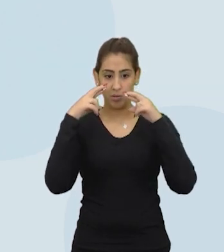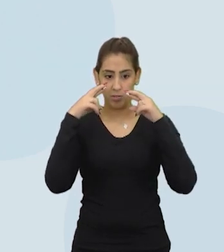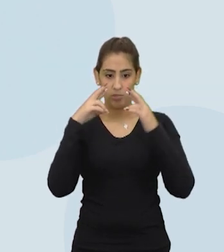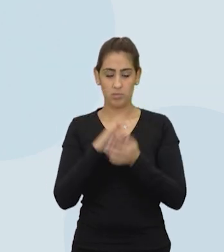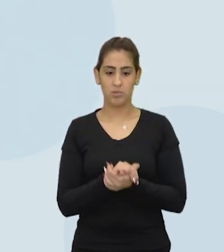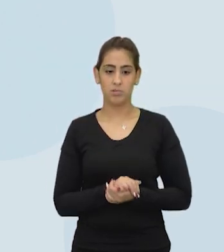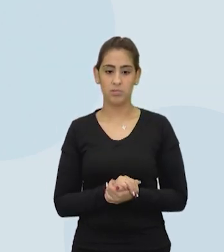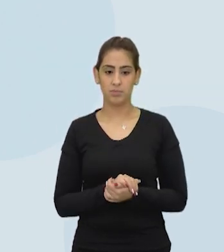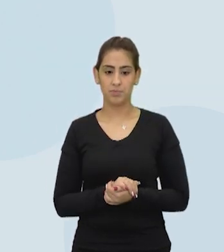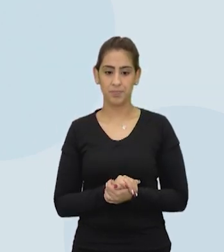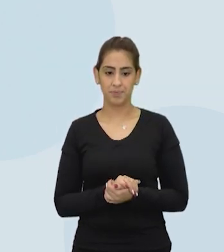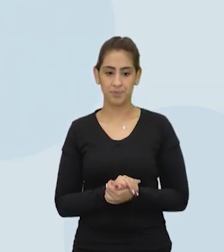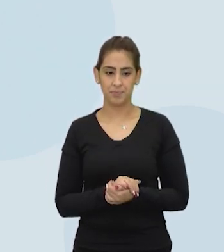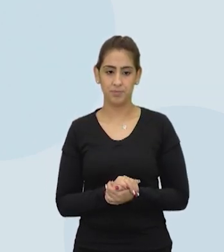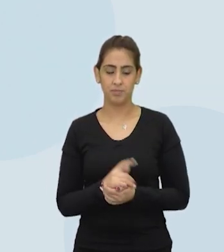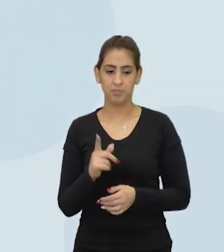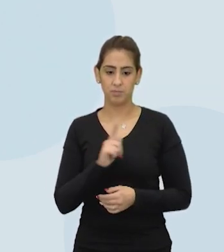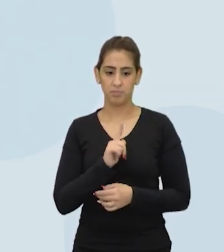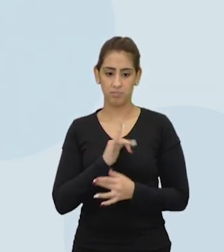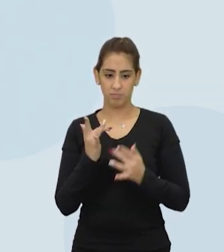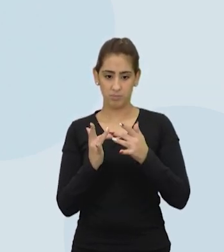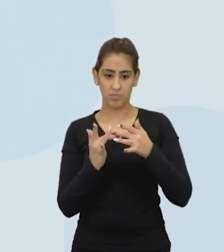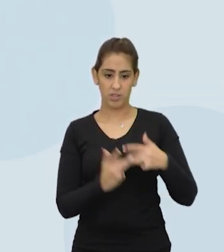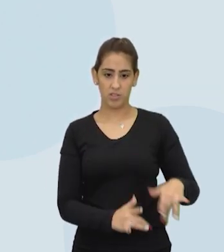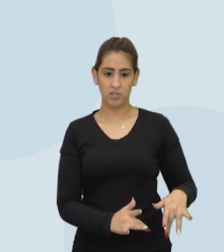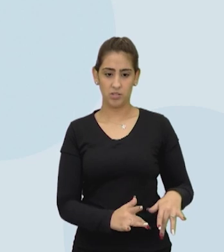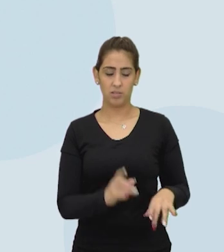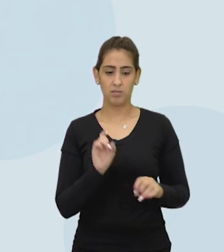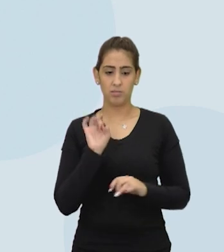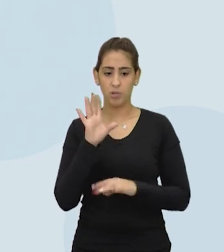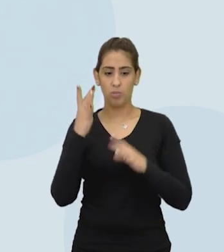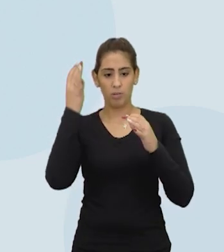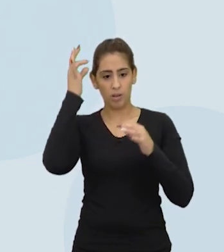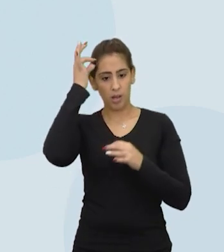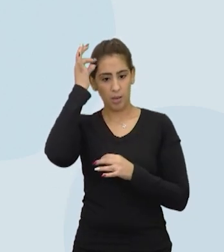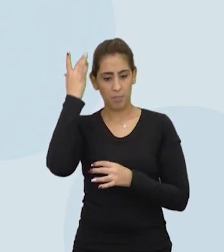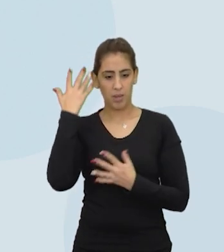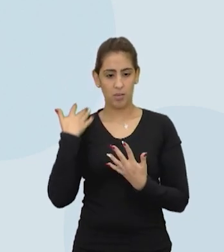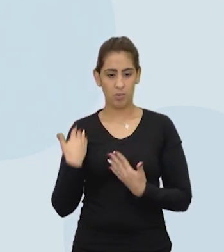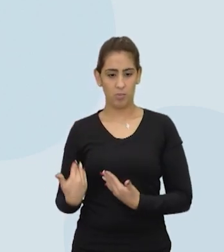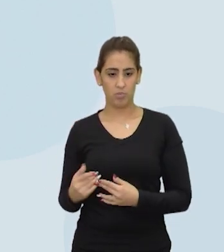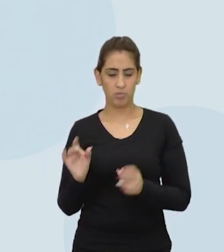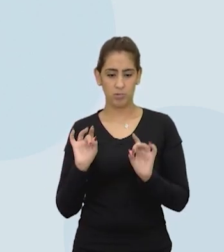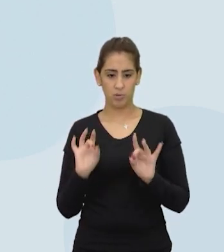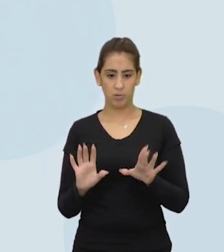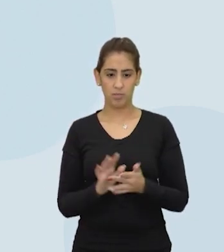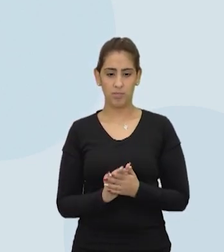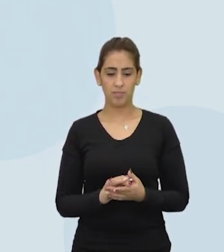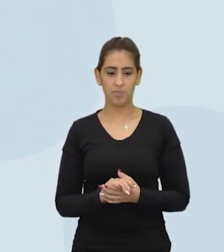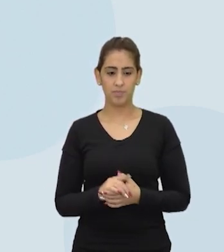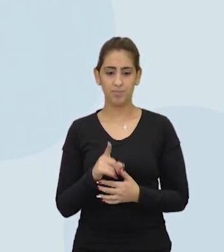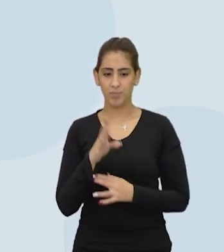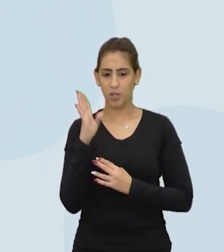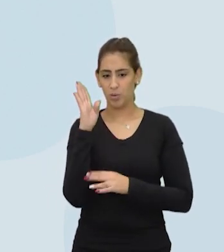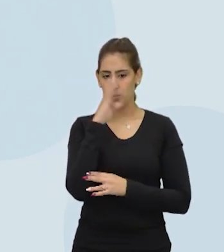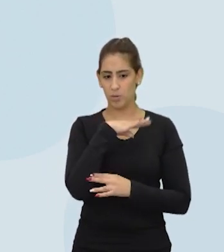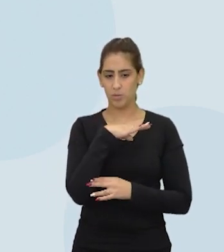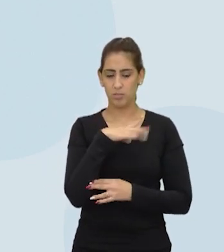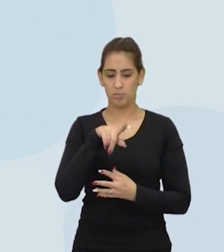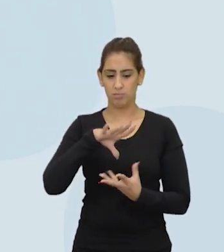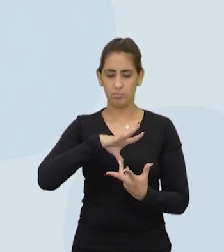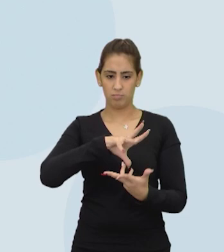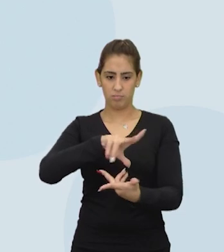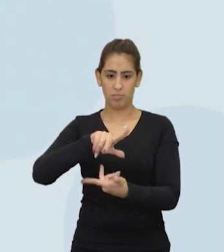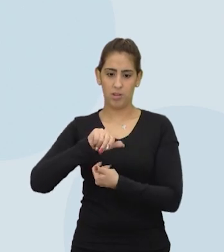roê-los, e há de deixar-me apenas os cabelos na frialdade inorgânica